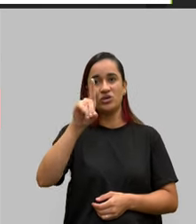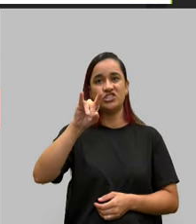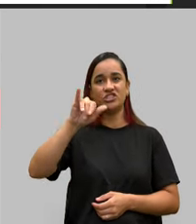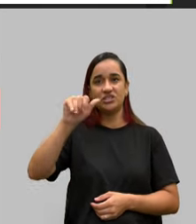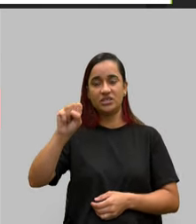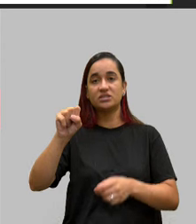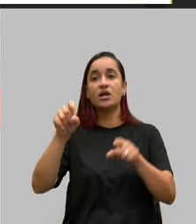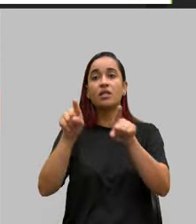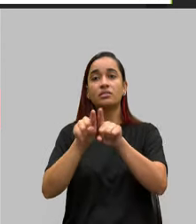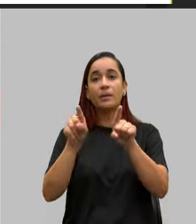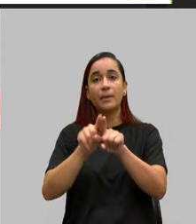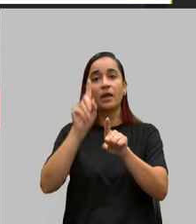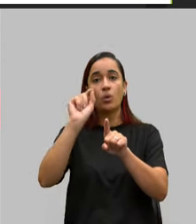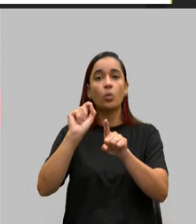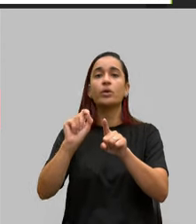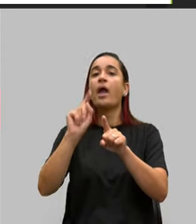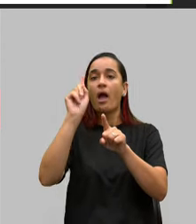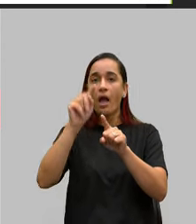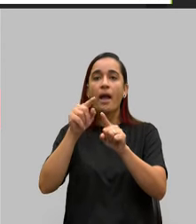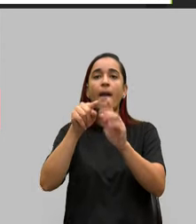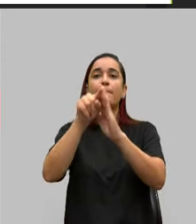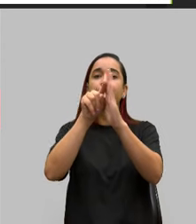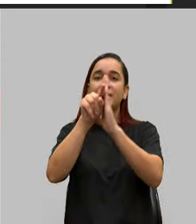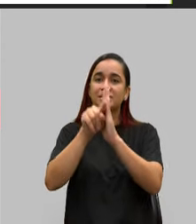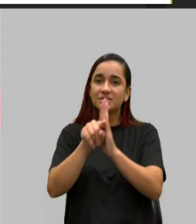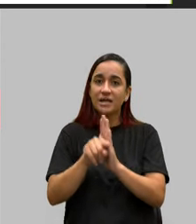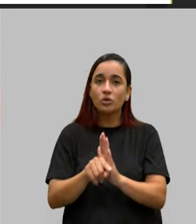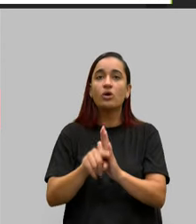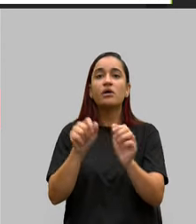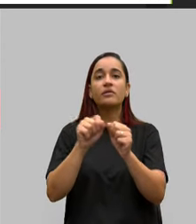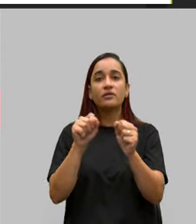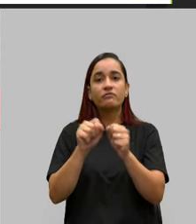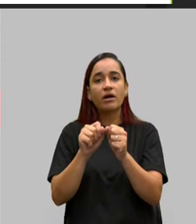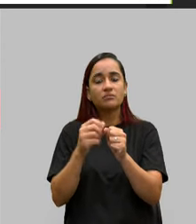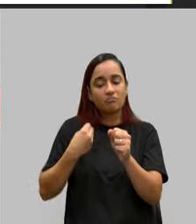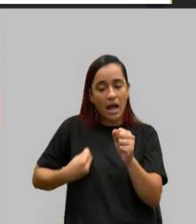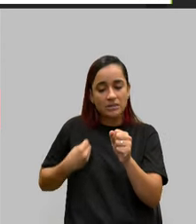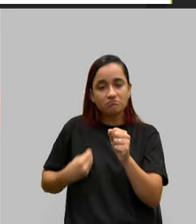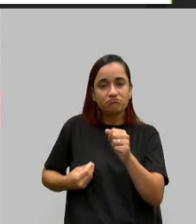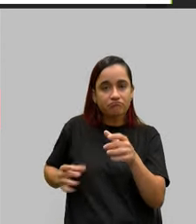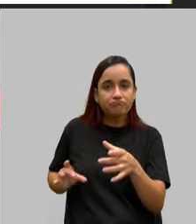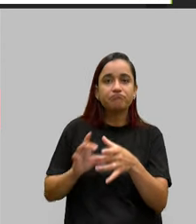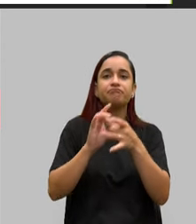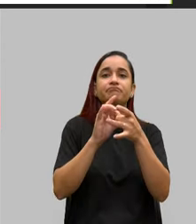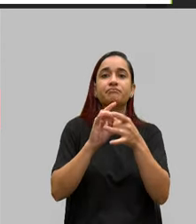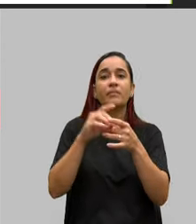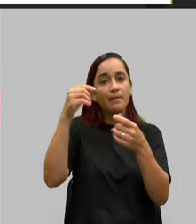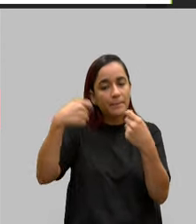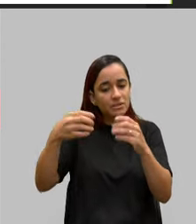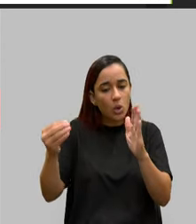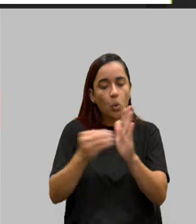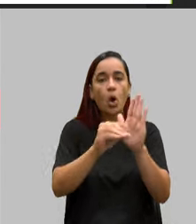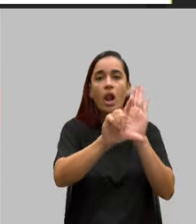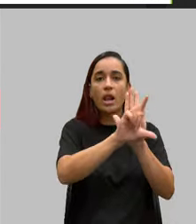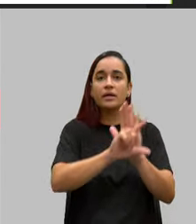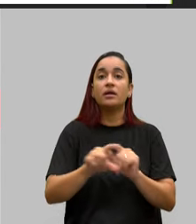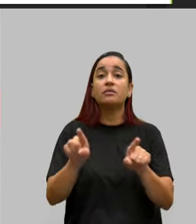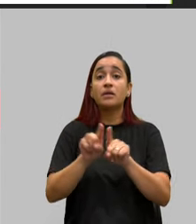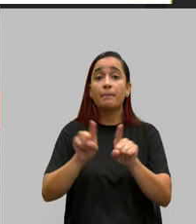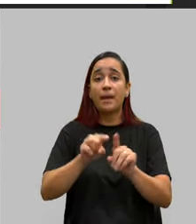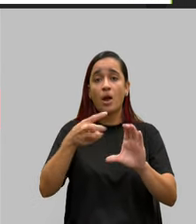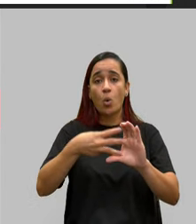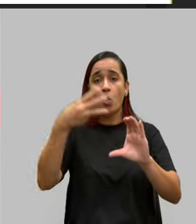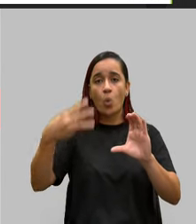e outra pesquisadora que devem estar envolvidas e eu acho que isso deve constar na lei a Universidade Estadual de Minas